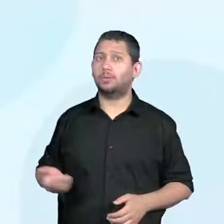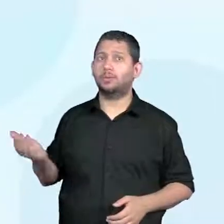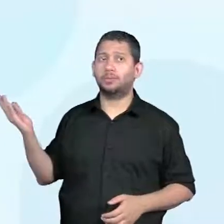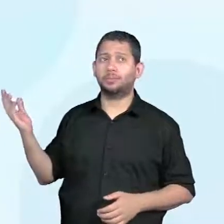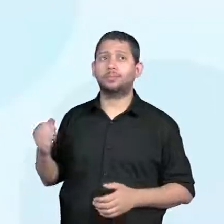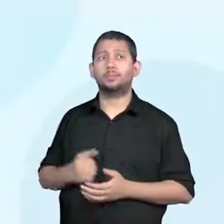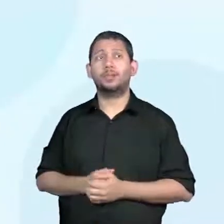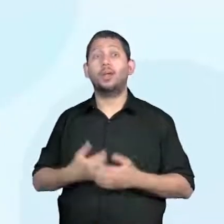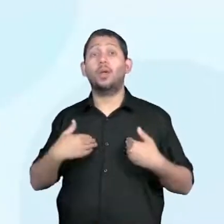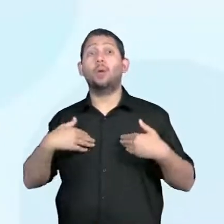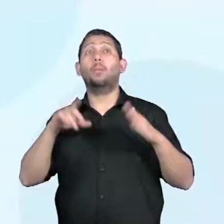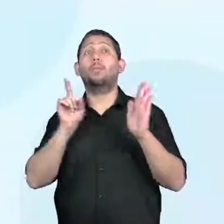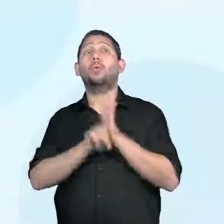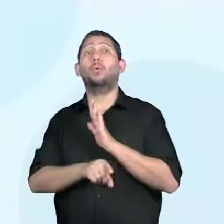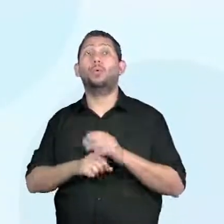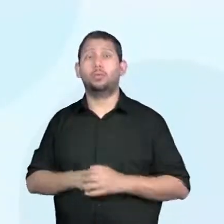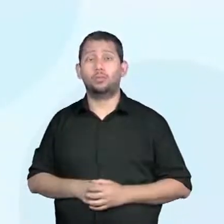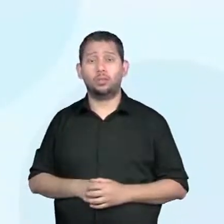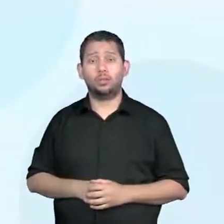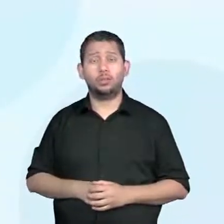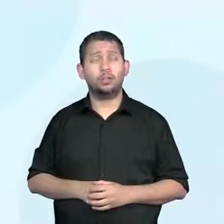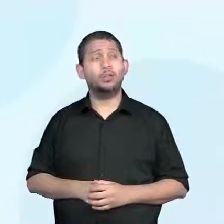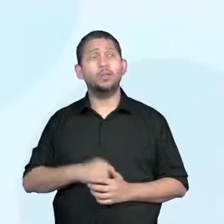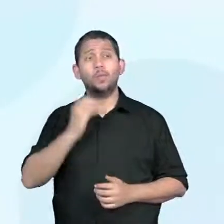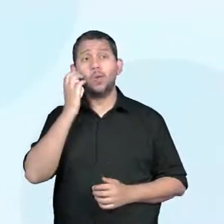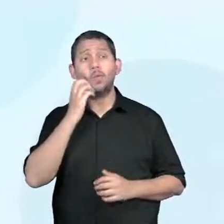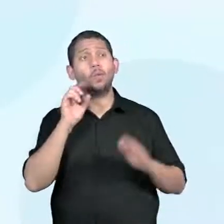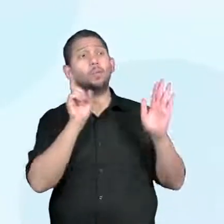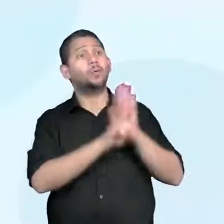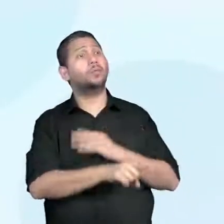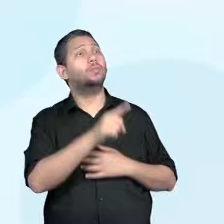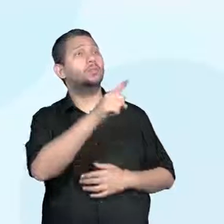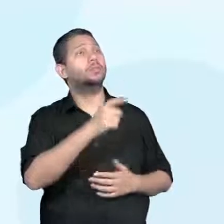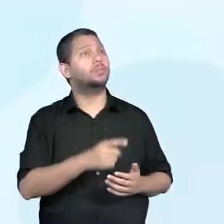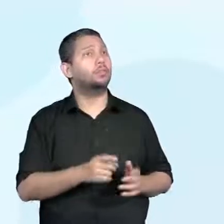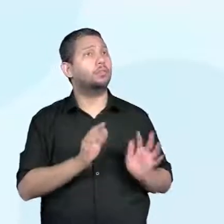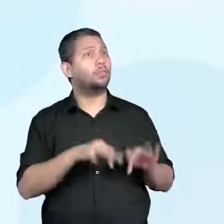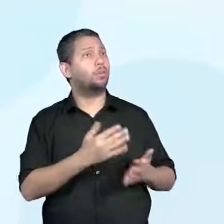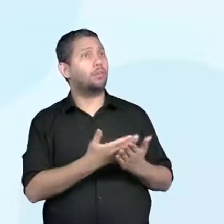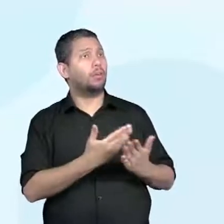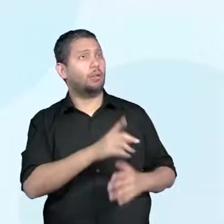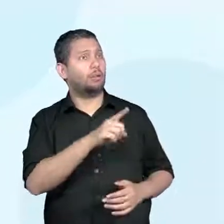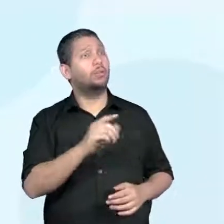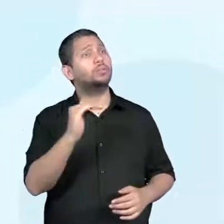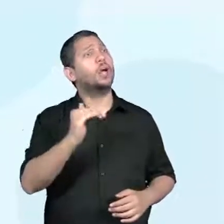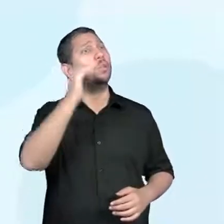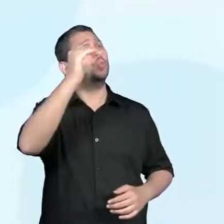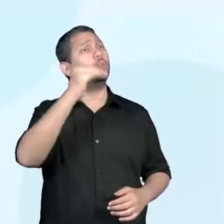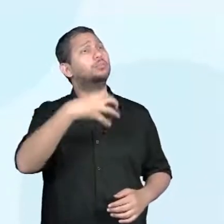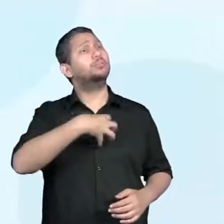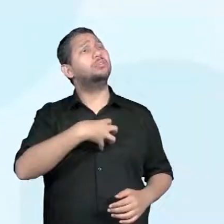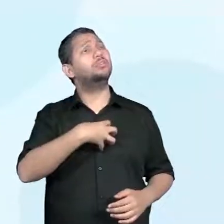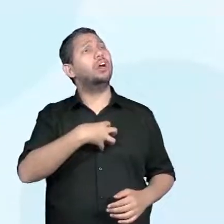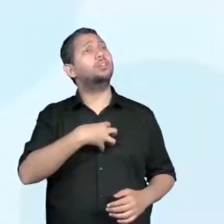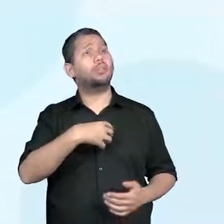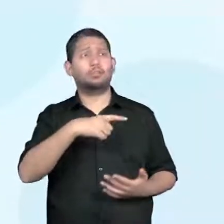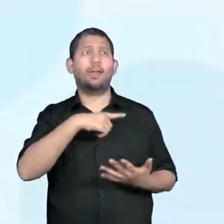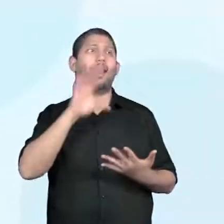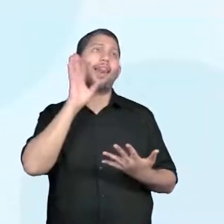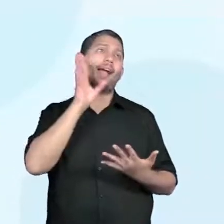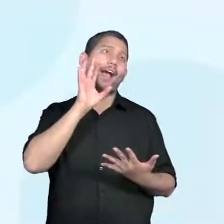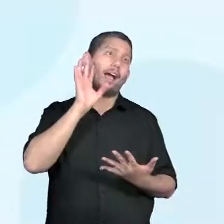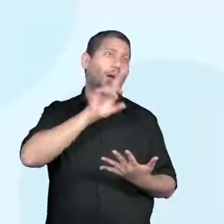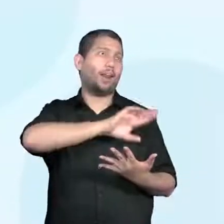Eu deixei algumas perguntas aqui. Vou fazer uma pergunta para você para acabar a aula, Pro. Qual é a parte mais chata de ser